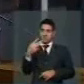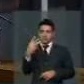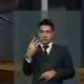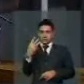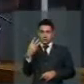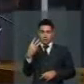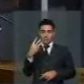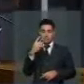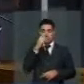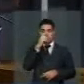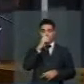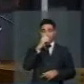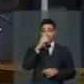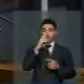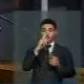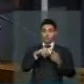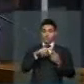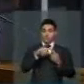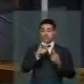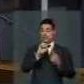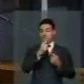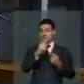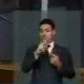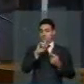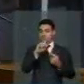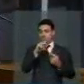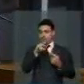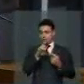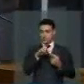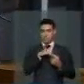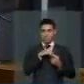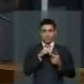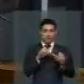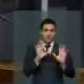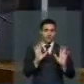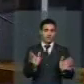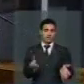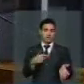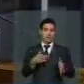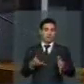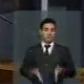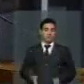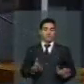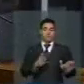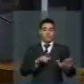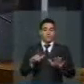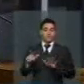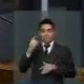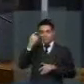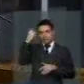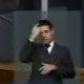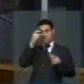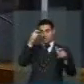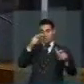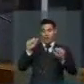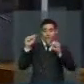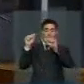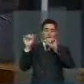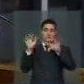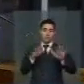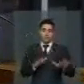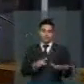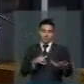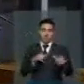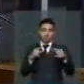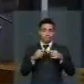1813. São Vicente de Paulo estava com destino traçado. Nasceu em uma Semana Santa, em um lar abençoado, pautado no amor